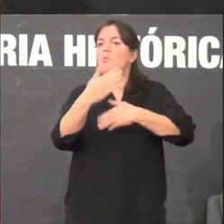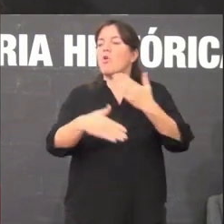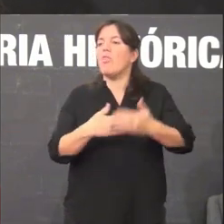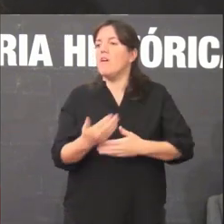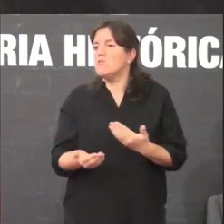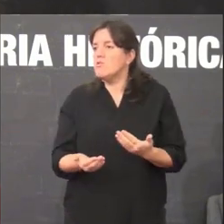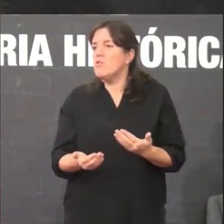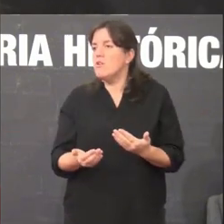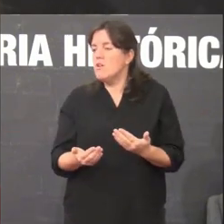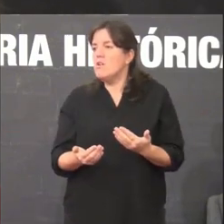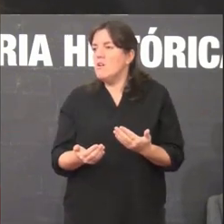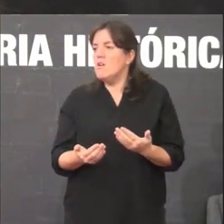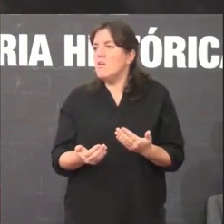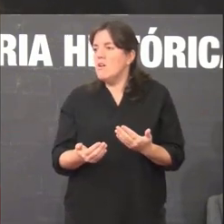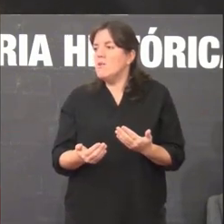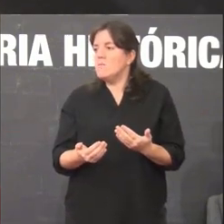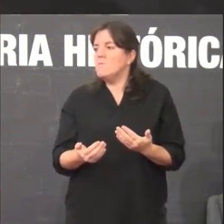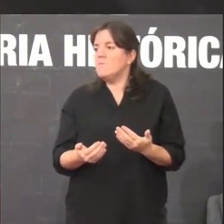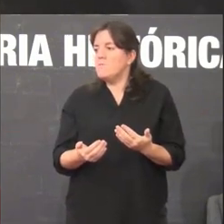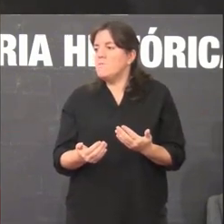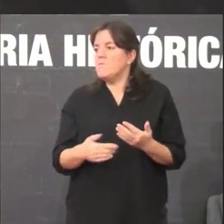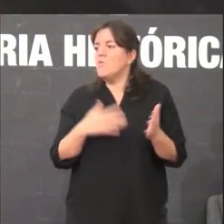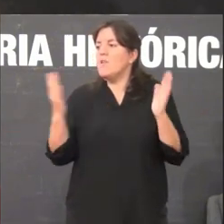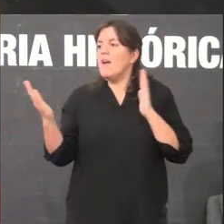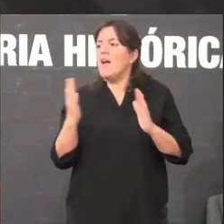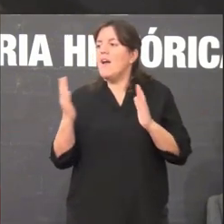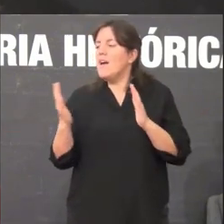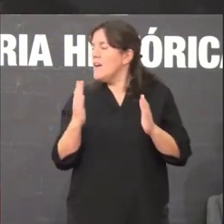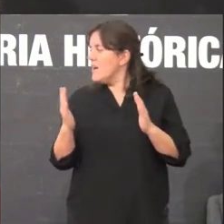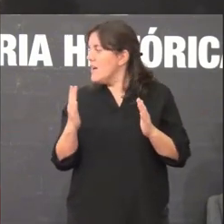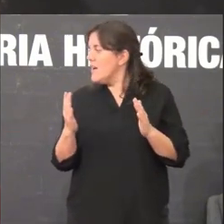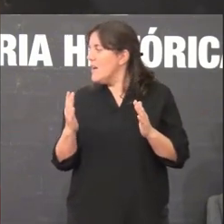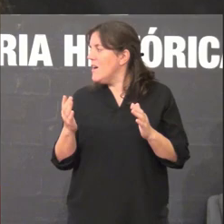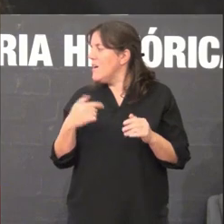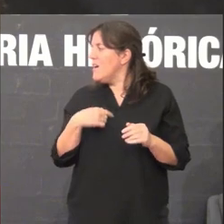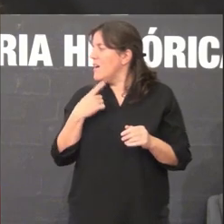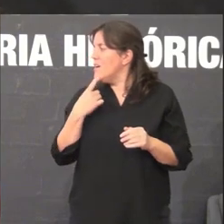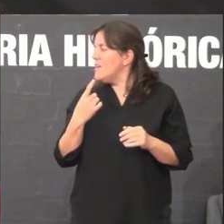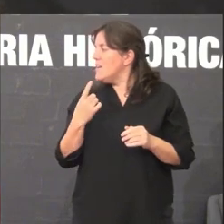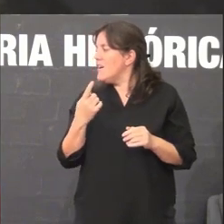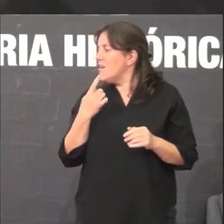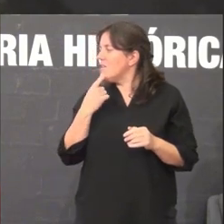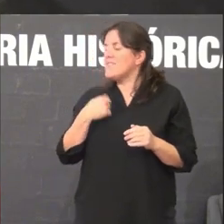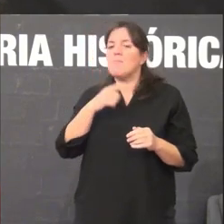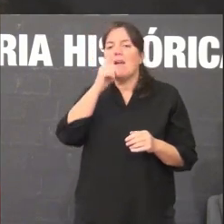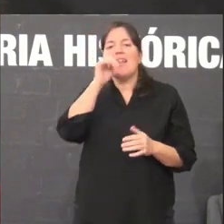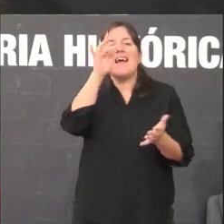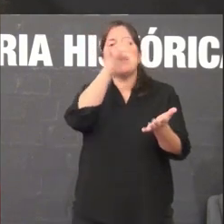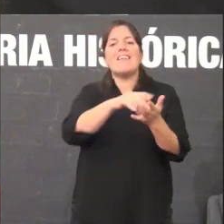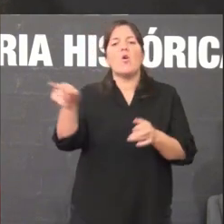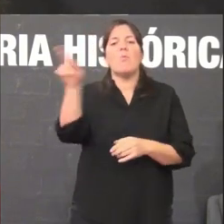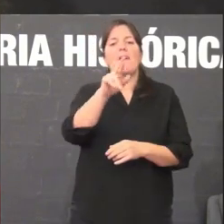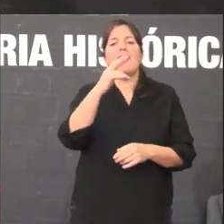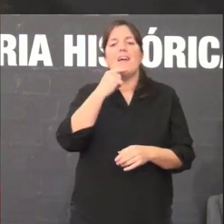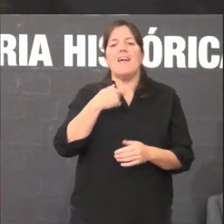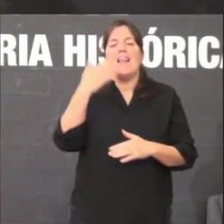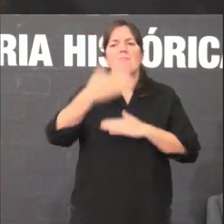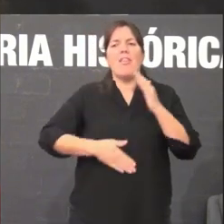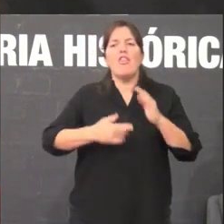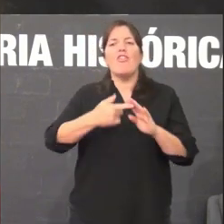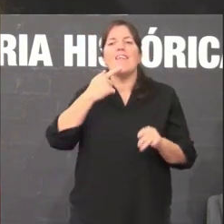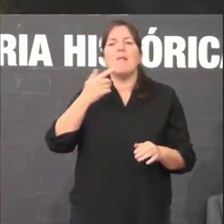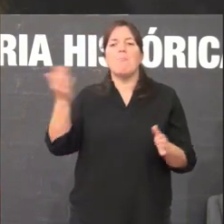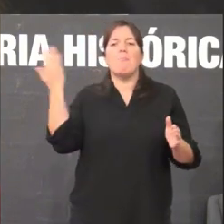dois, abre inicialmente uma etapa quase de libertação do passado. Libertação do que foi